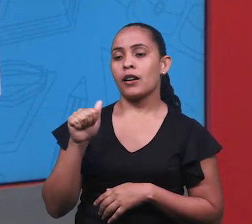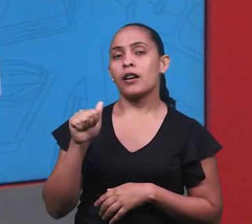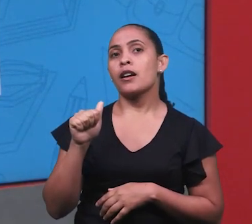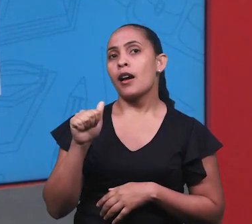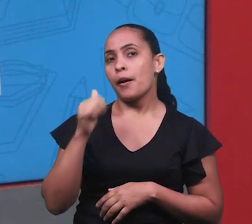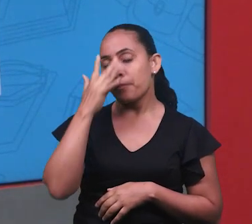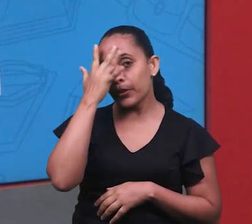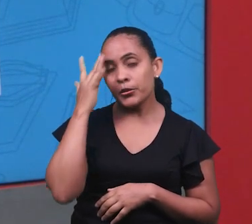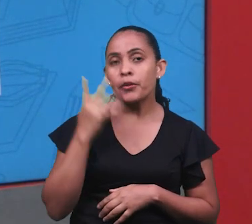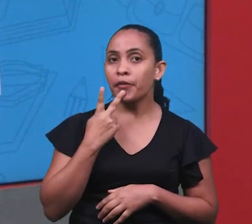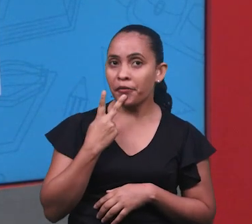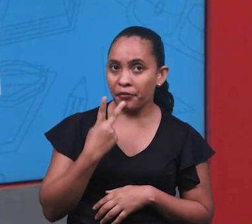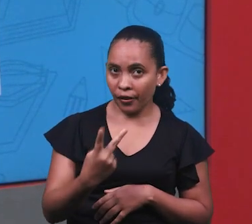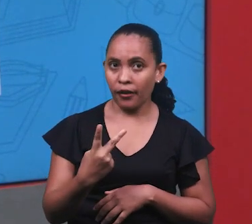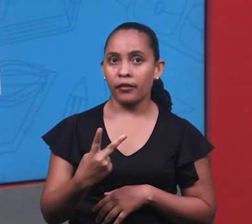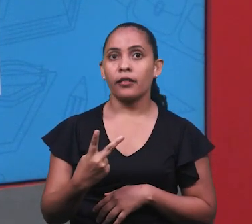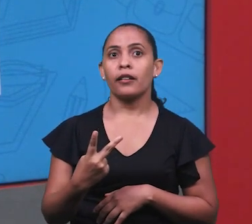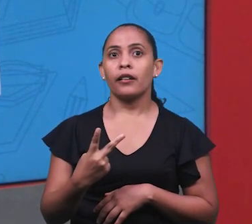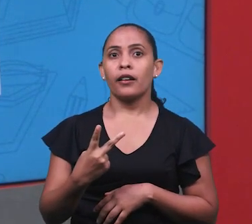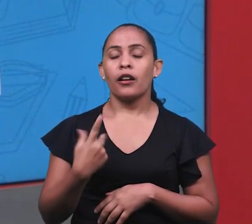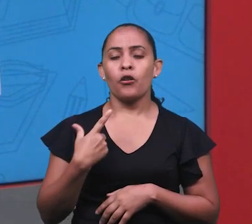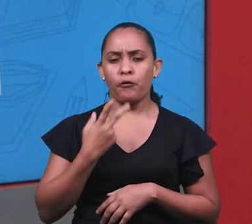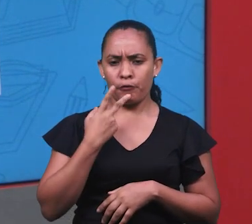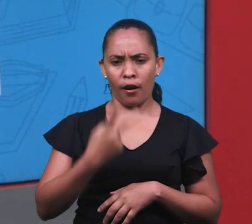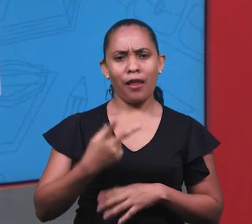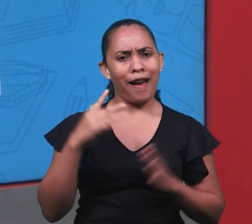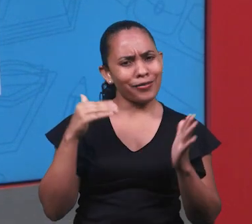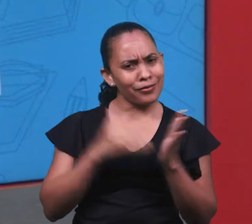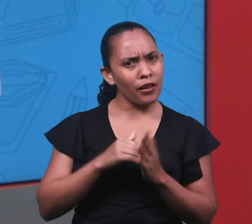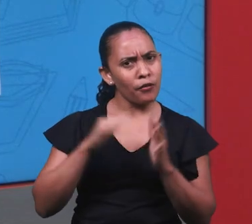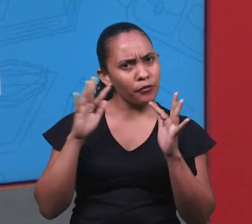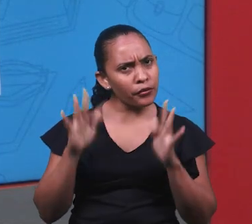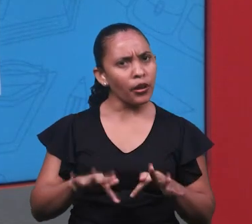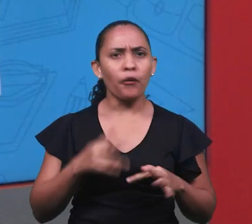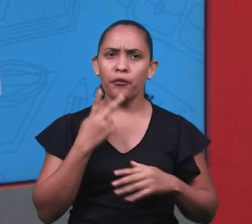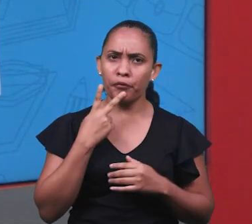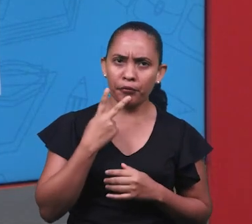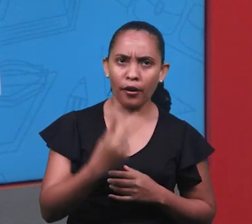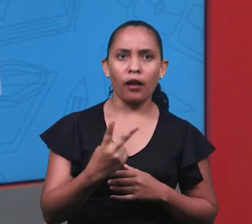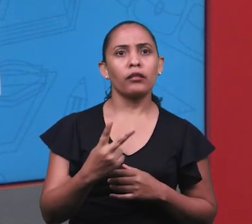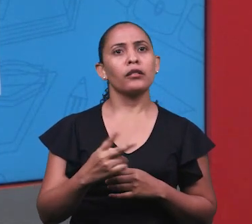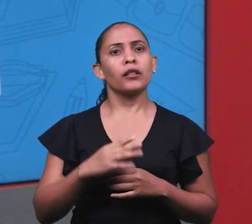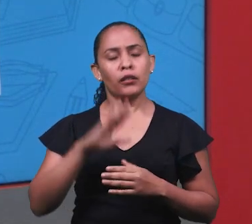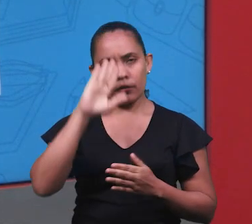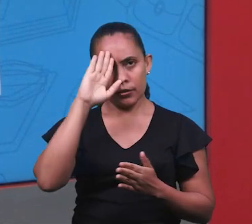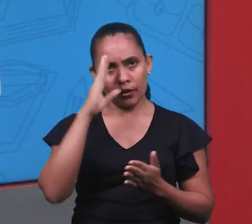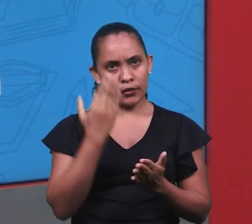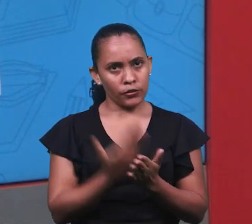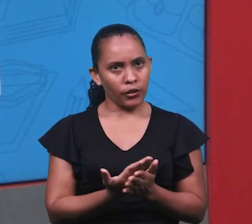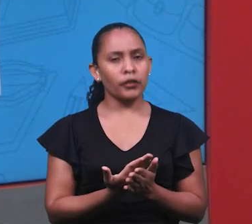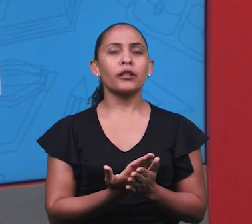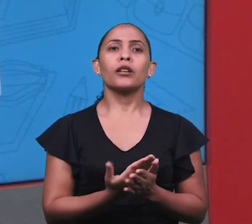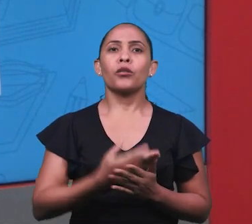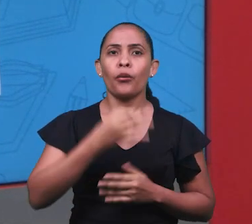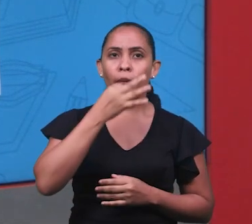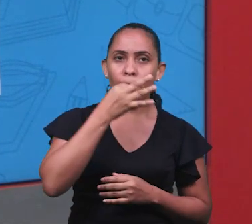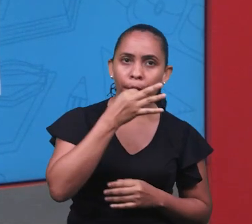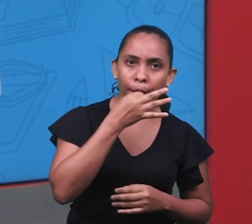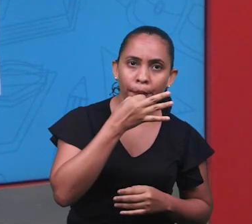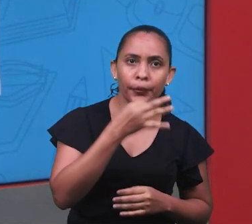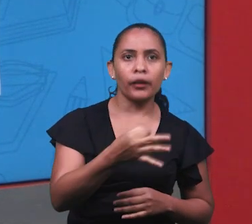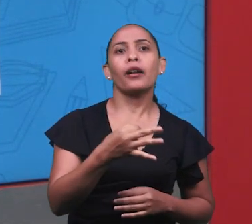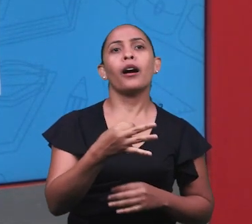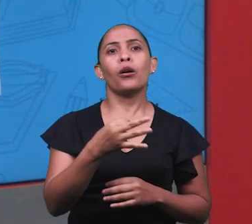você defende um posicionamento e sustenta esse posicionamento. Sustenta com o quê? Com informações, fatos e opiniões. Sempre